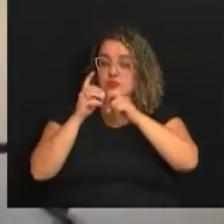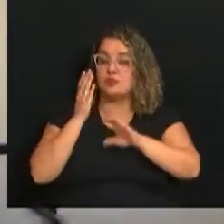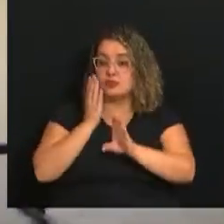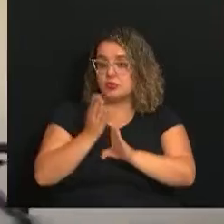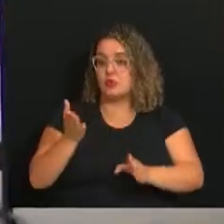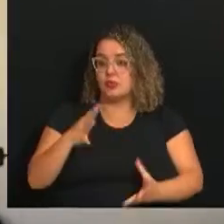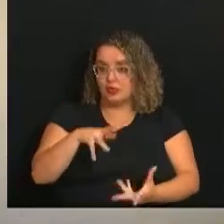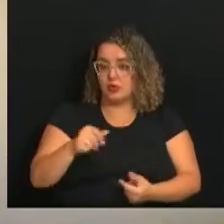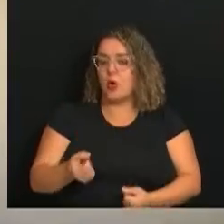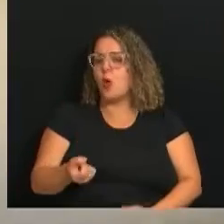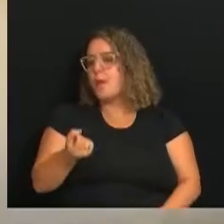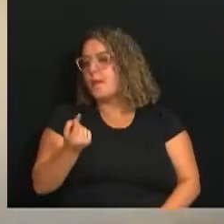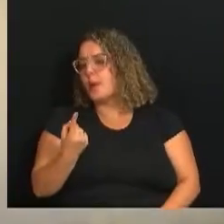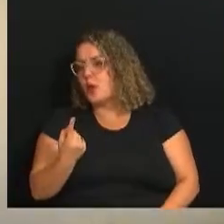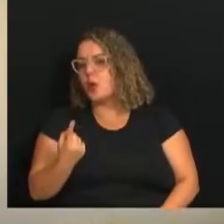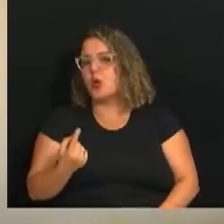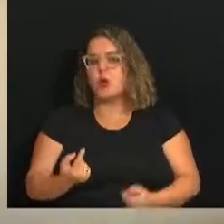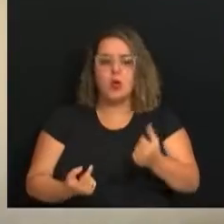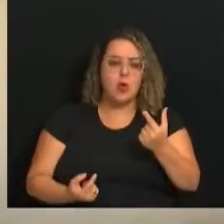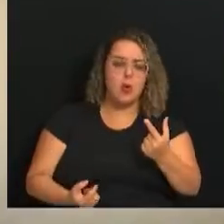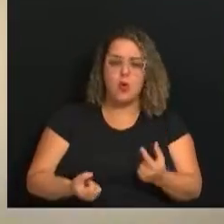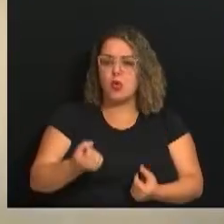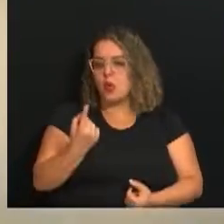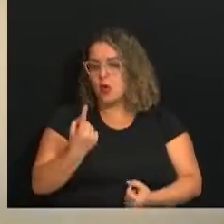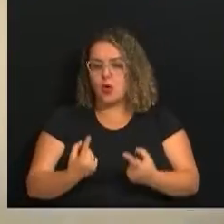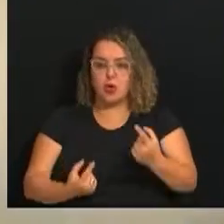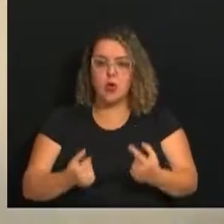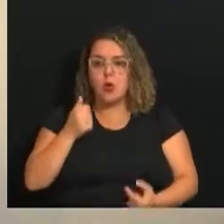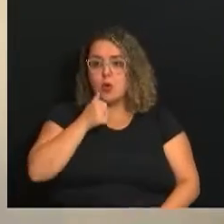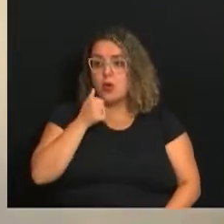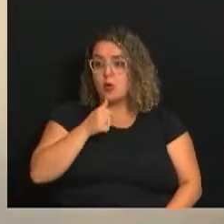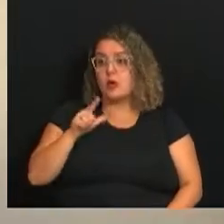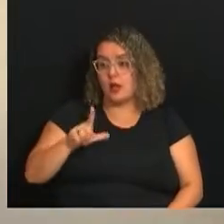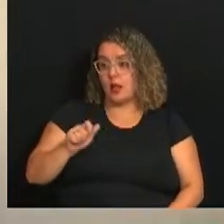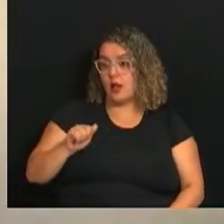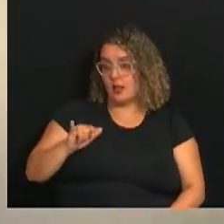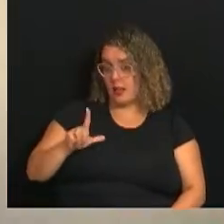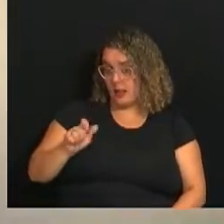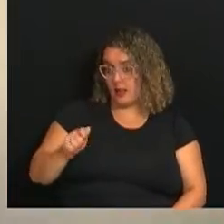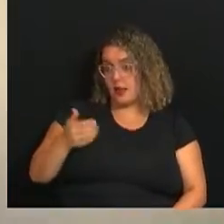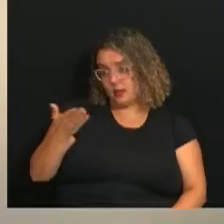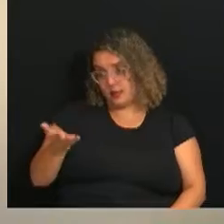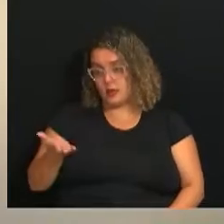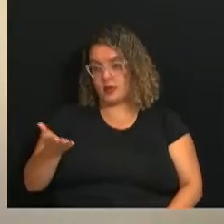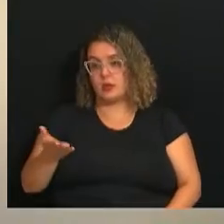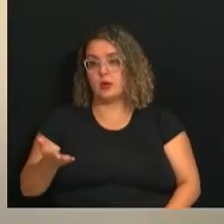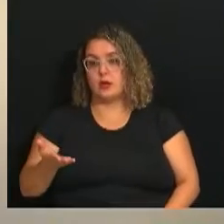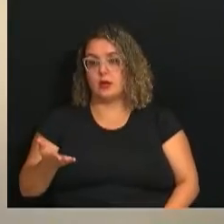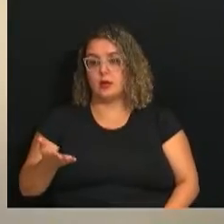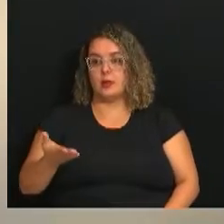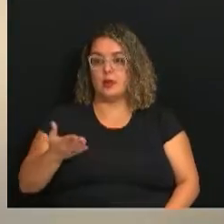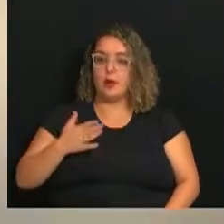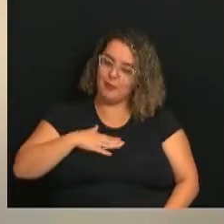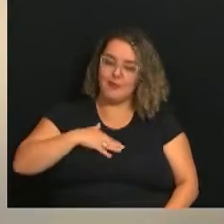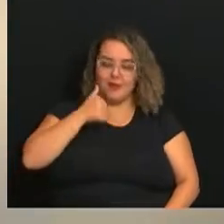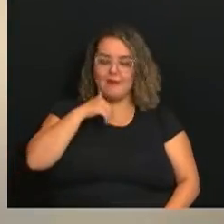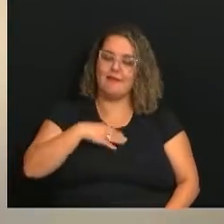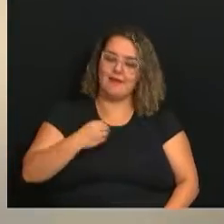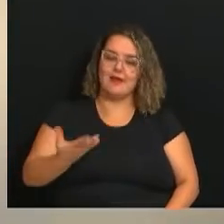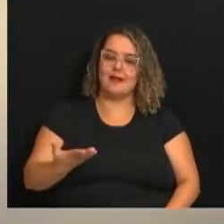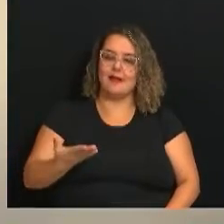sua filha. Também fala qual é esse instrumento que não é todo mundo que sabe tocar, muito pelo contrário, né, TC? Conta pra gente, fala um